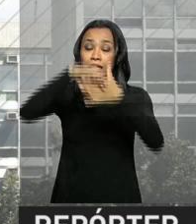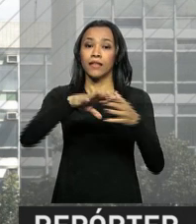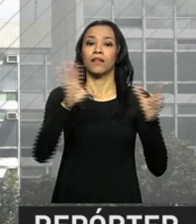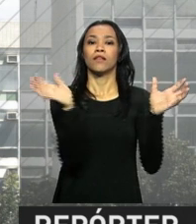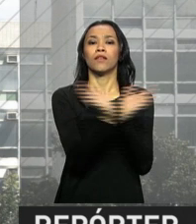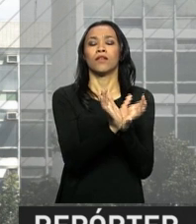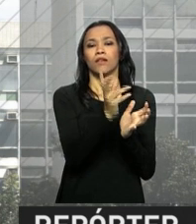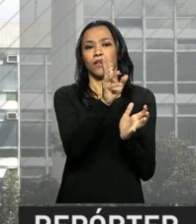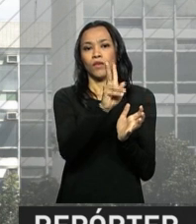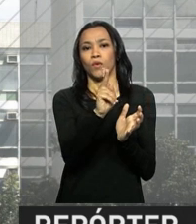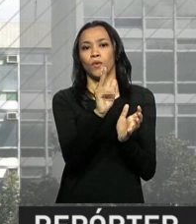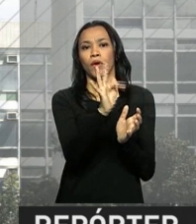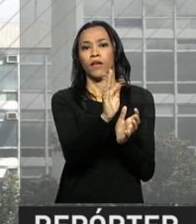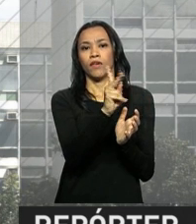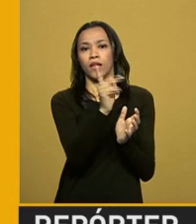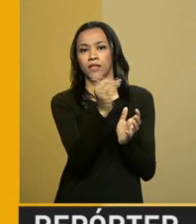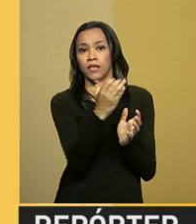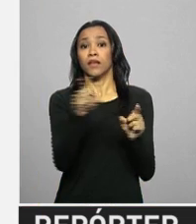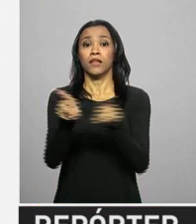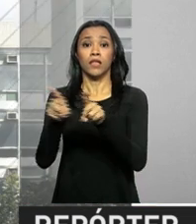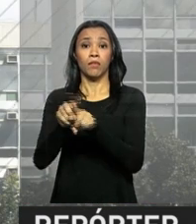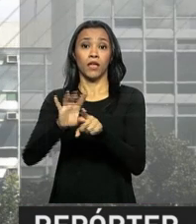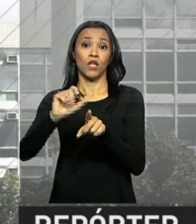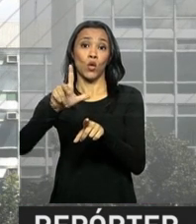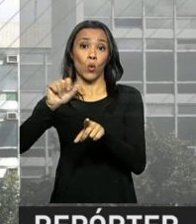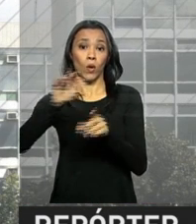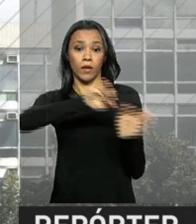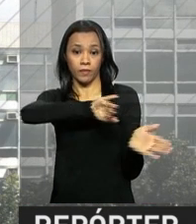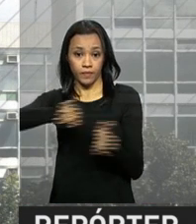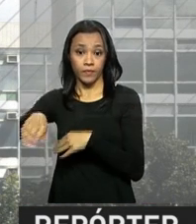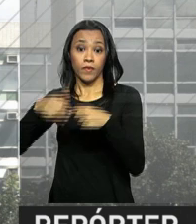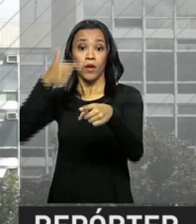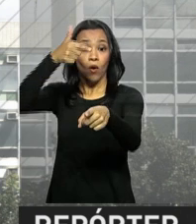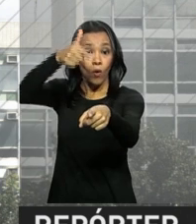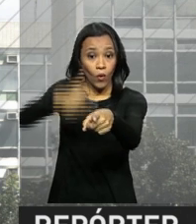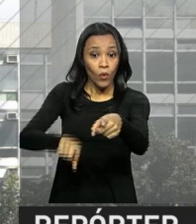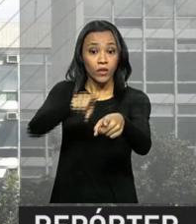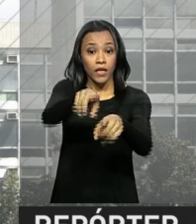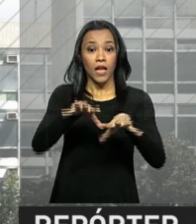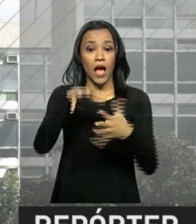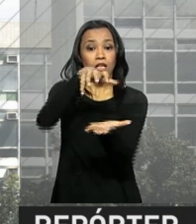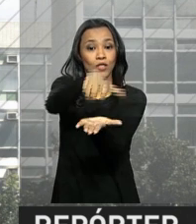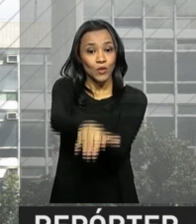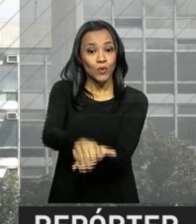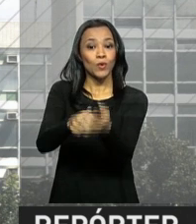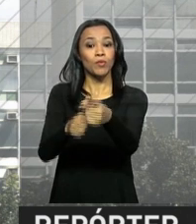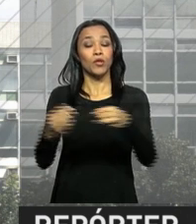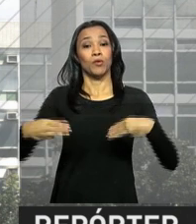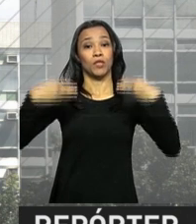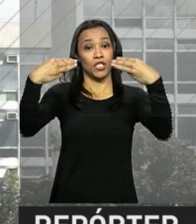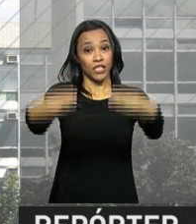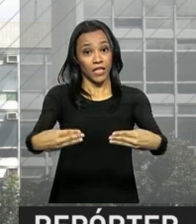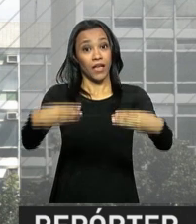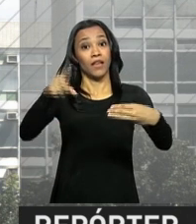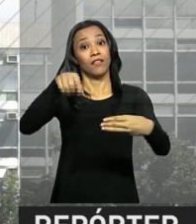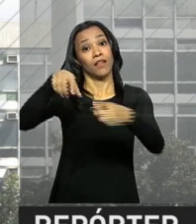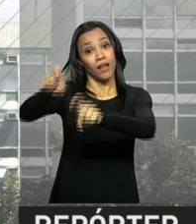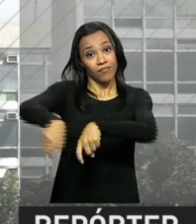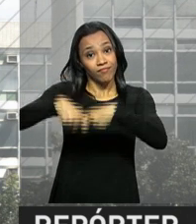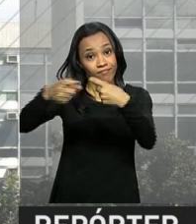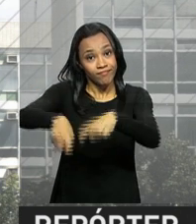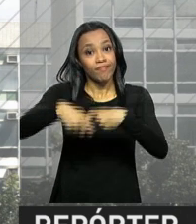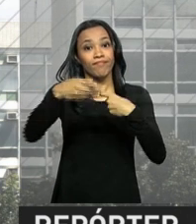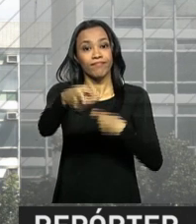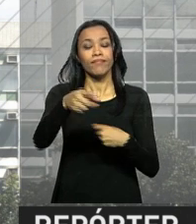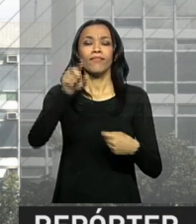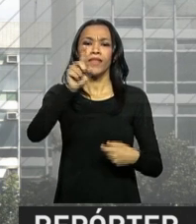e Lula no Congresso Nacional. Blairo Maggi assume o Ministério da Agricultura, Pecuária e Abastecimento. Senador pelo